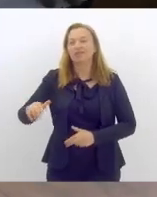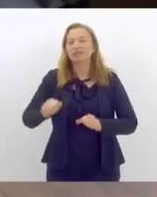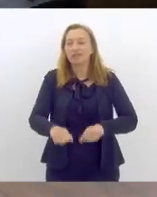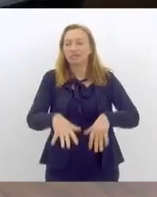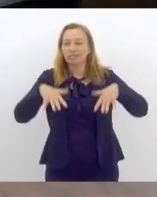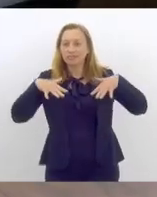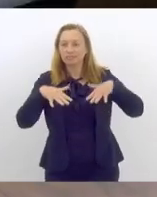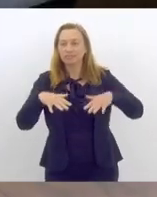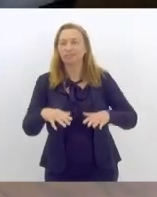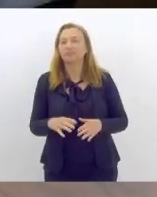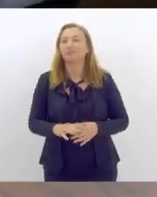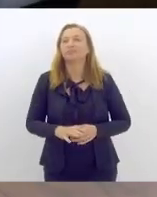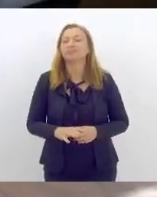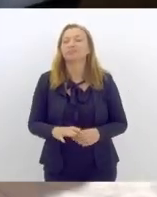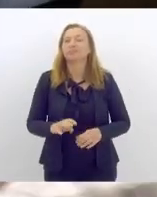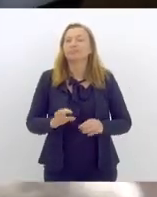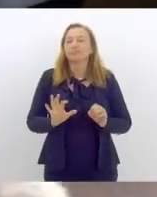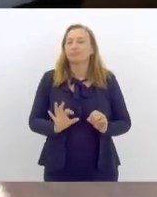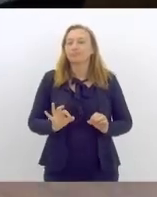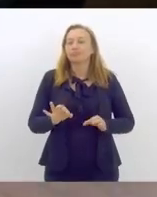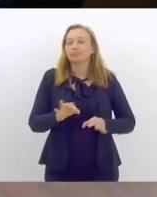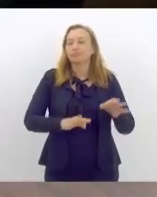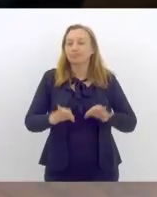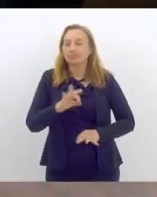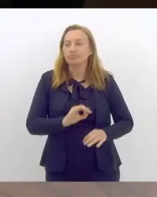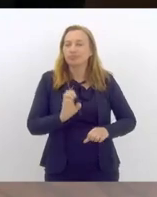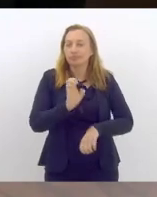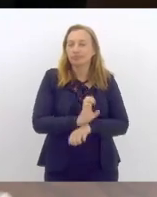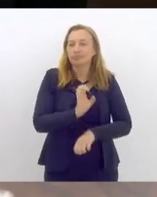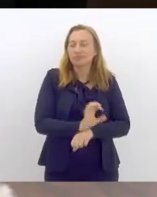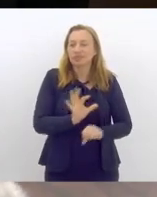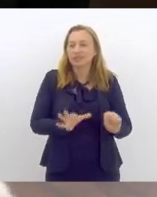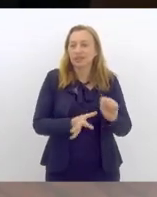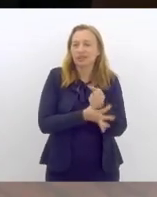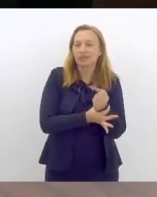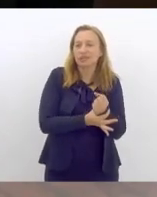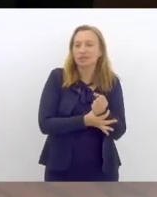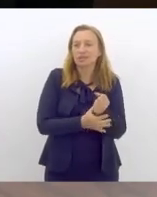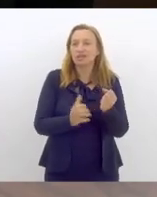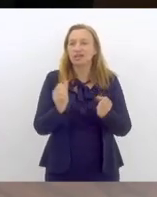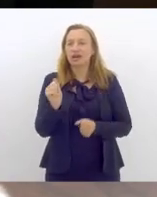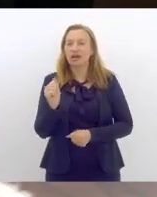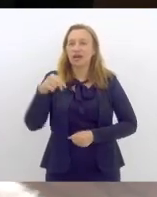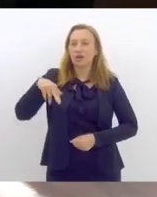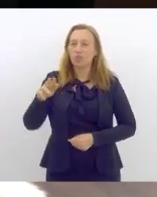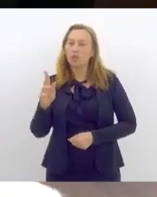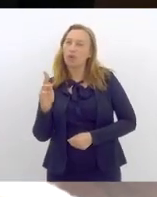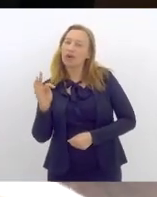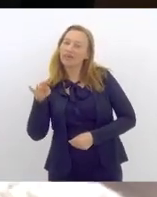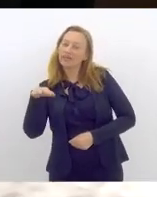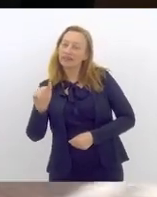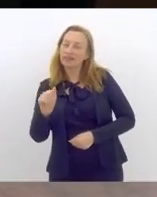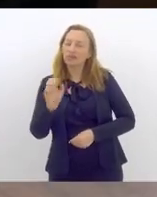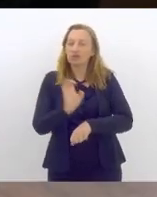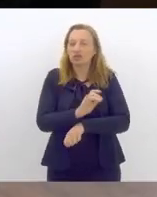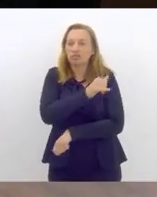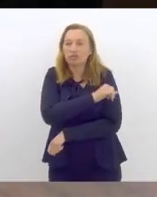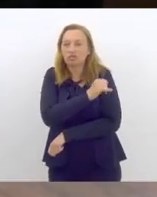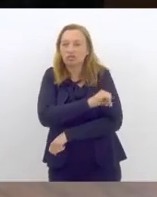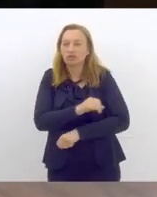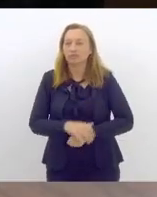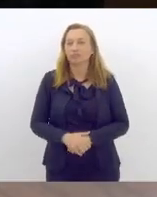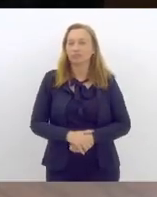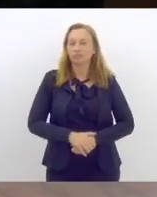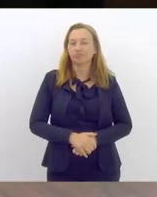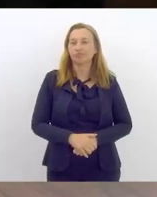que institui o Programa Estadual de Segurança Aquática no Estado do Rio de Janeiro. O parecer da